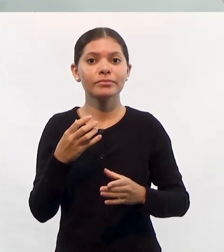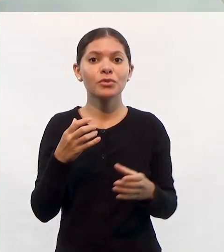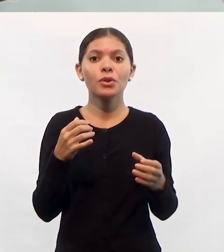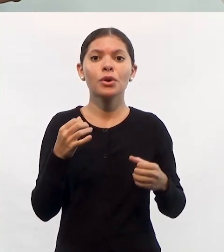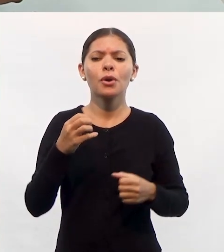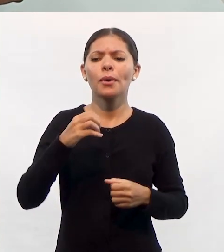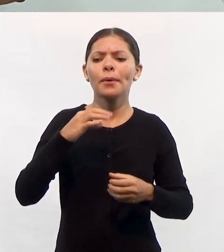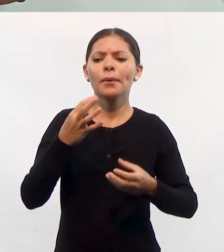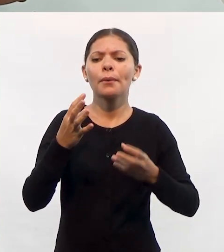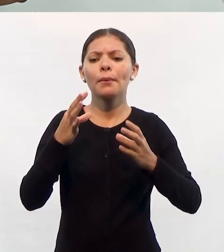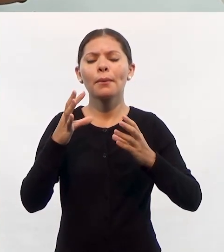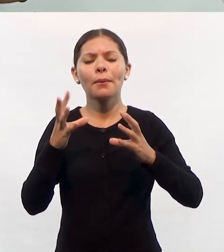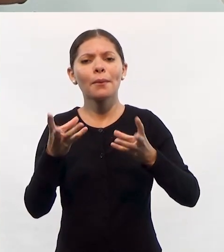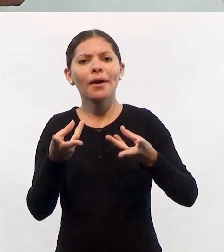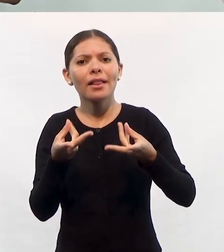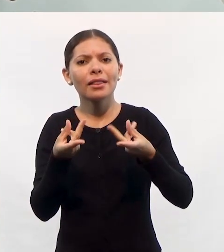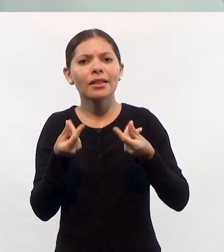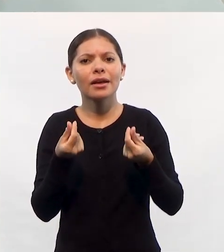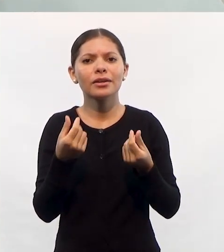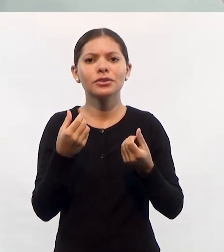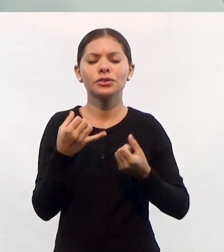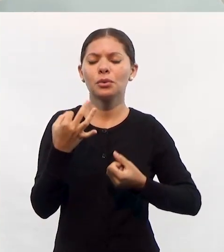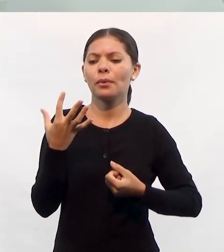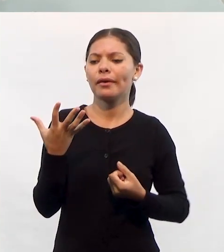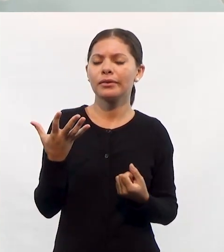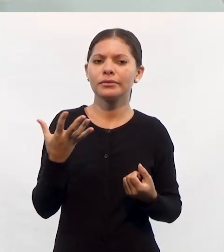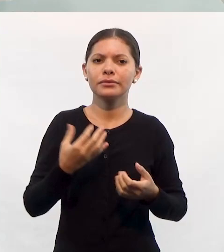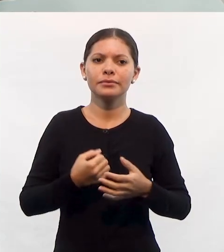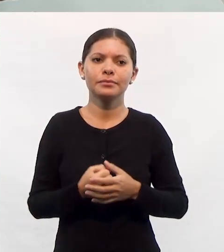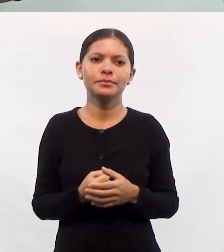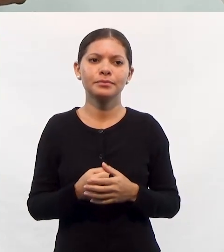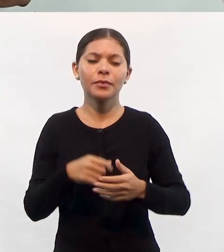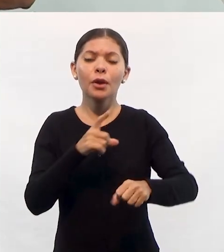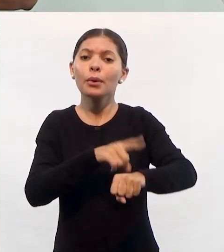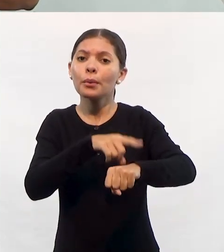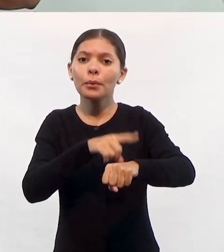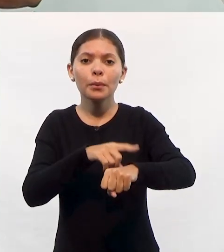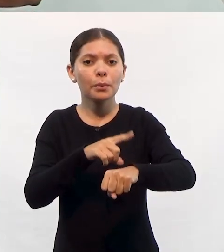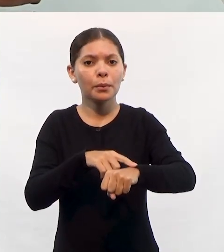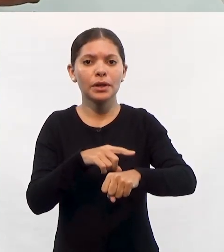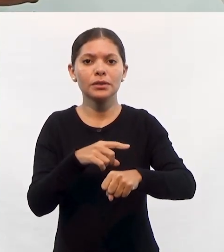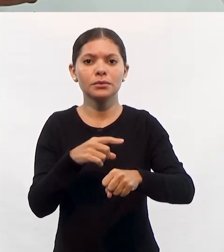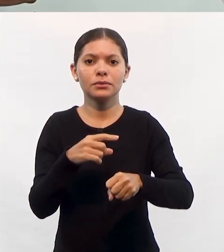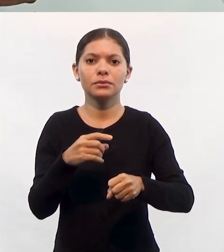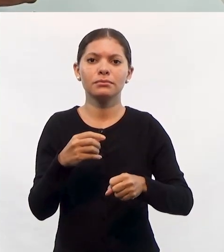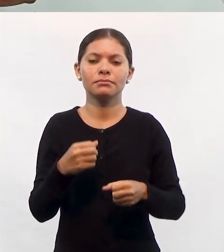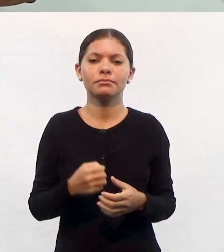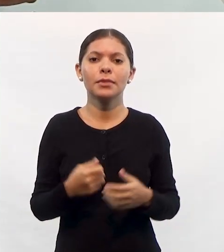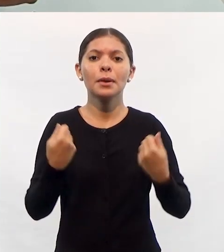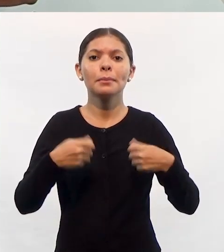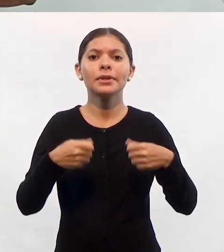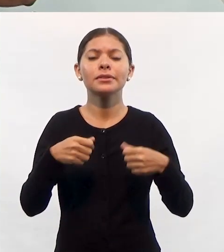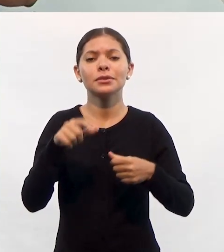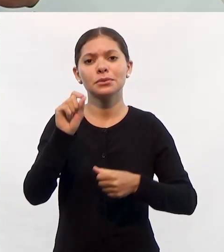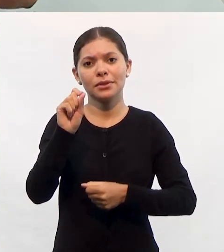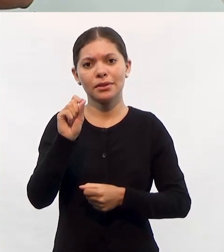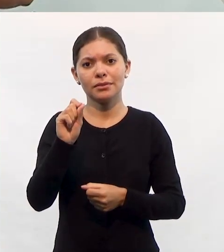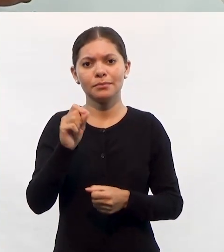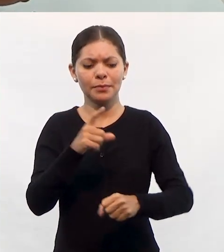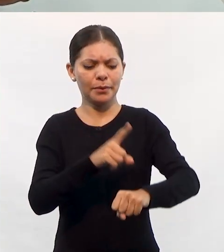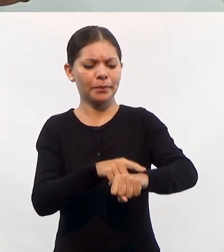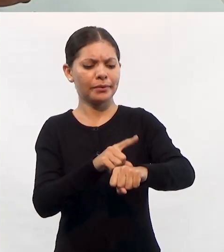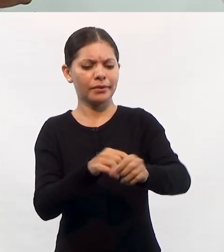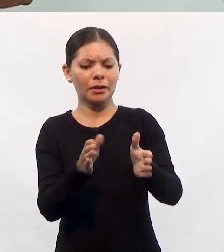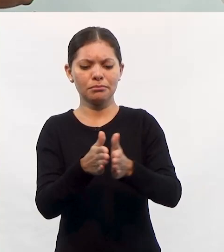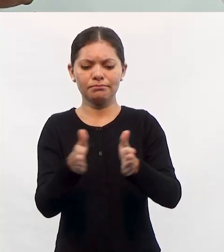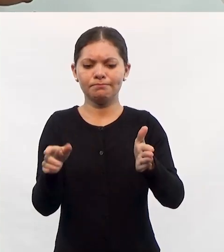a qualidade daquilo que você produzir quando você vai produzir quais insumos você precisa é quanto